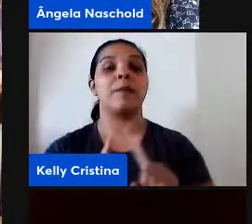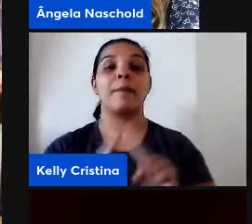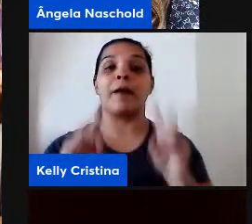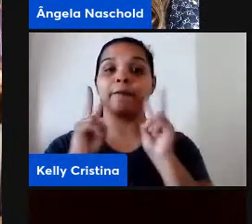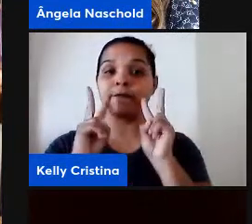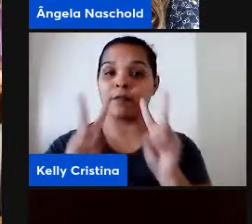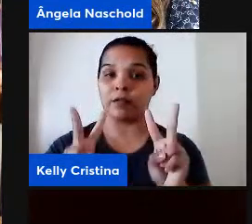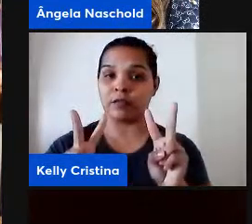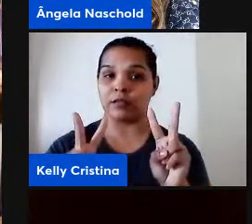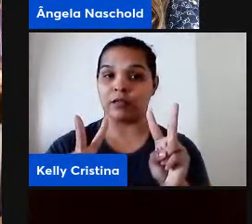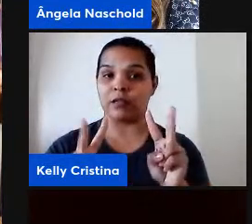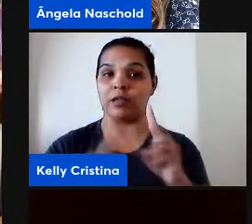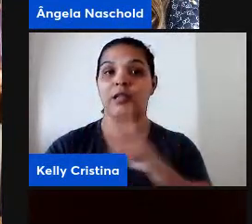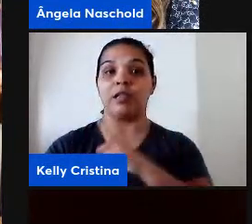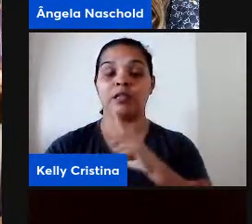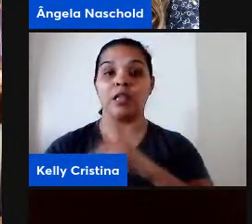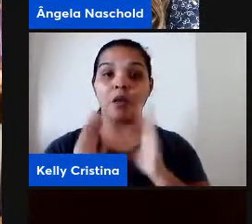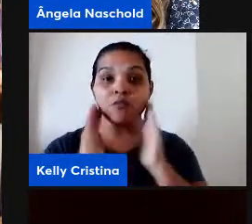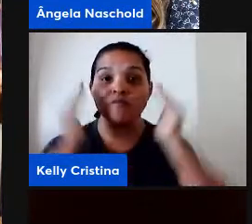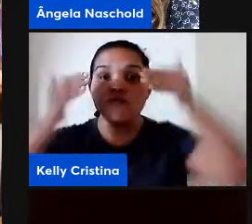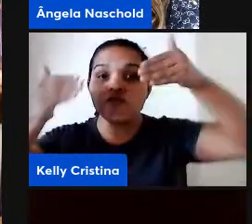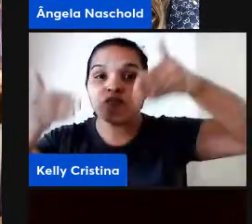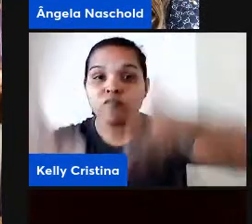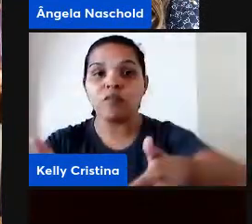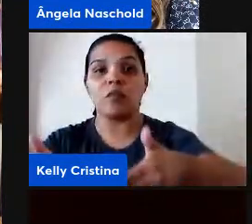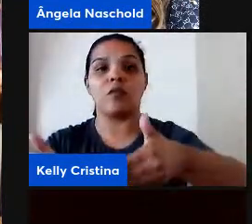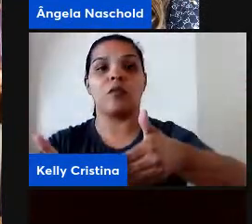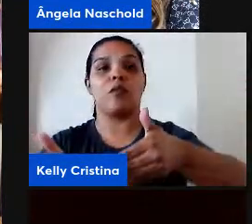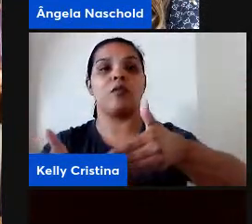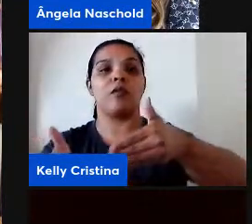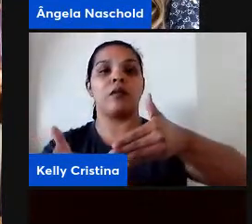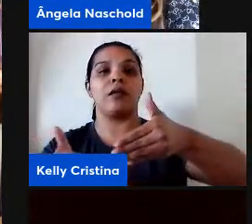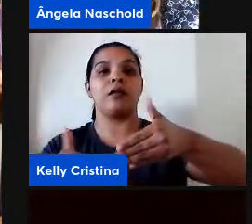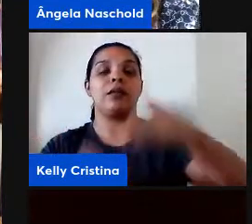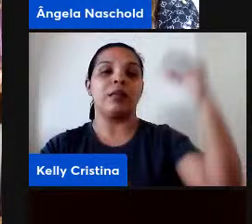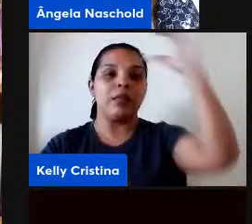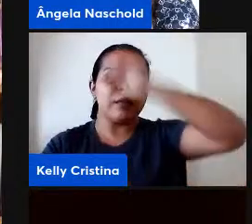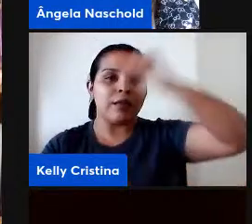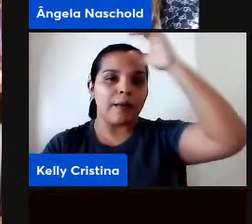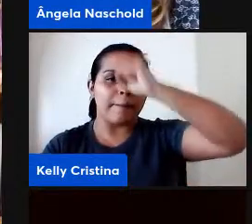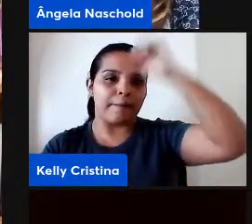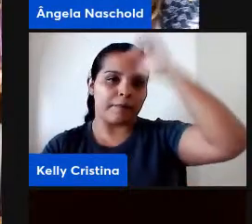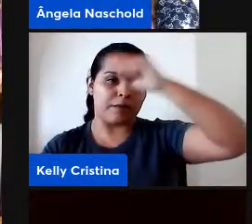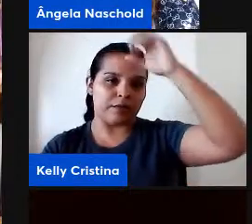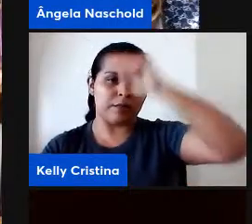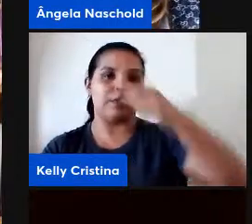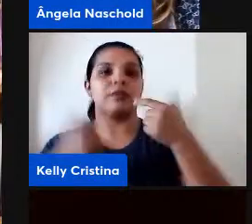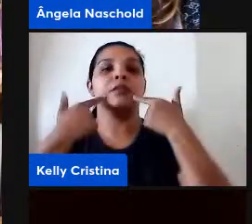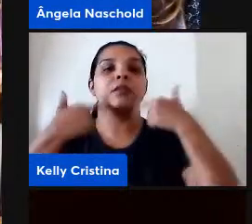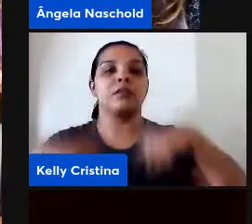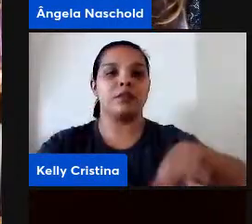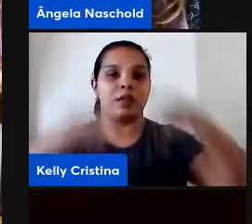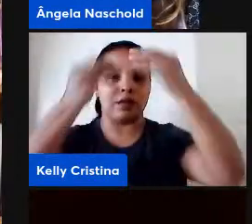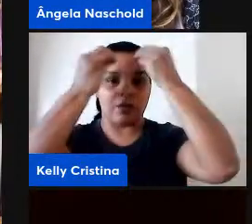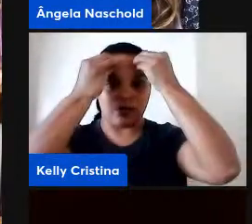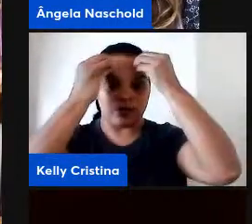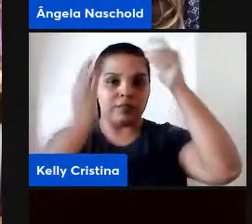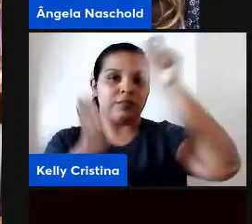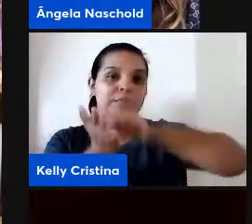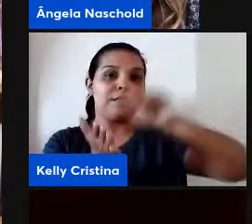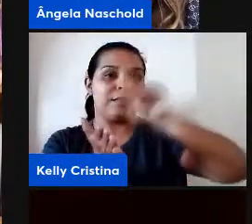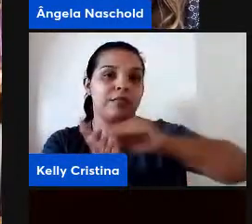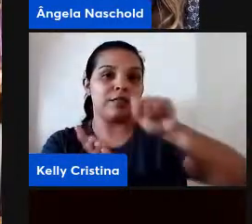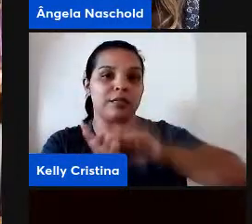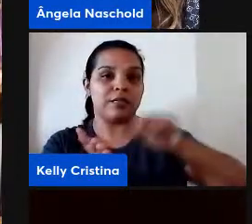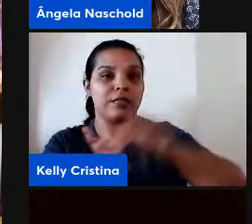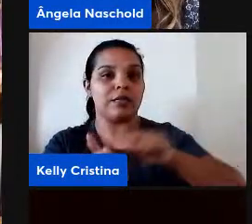bem, eles têm um foco na aprendizagem da linguagem escrita. Nós